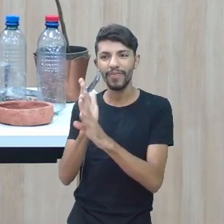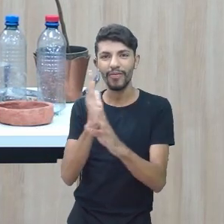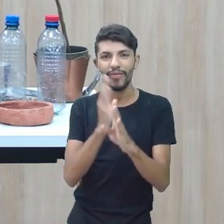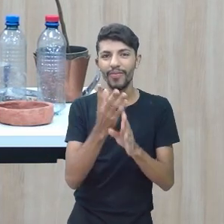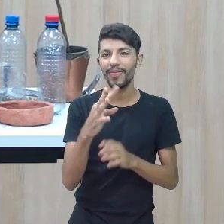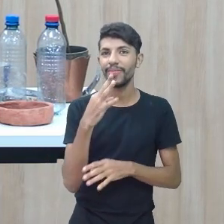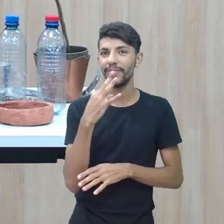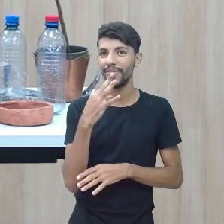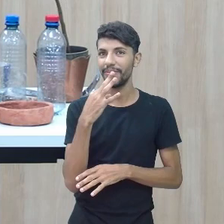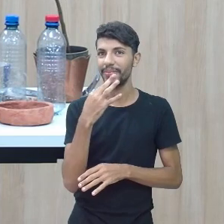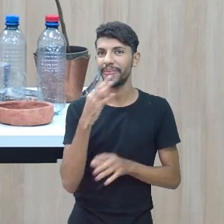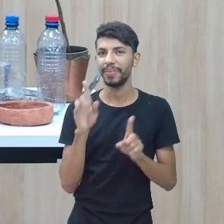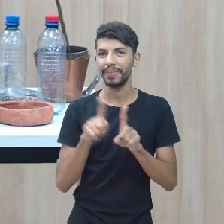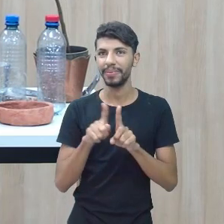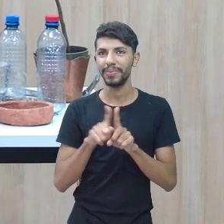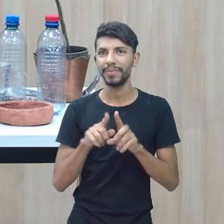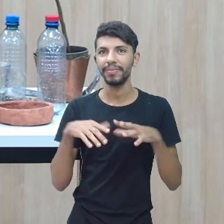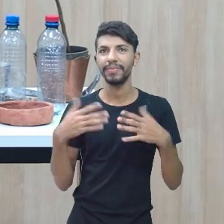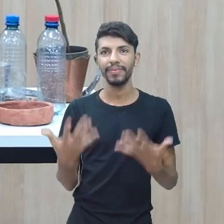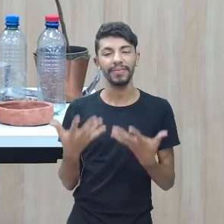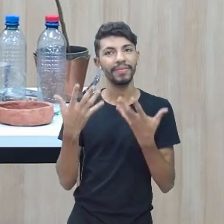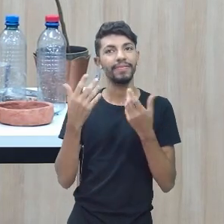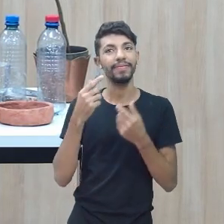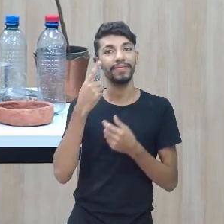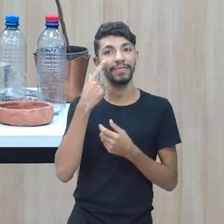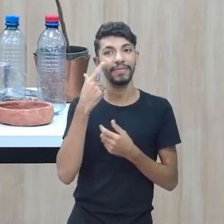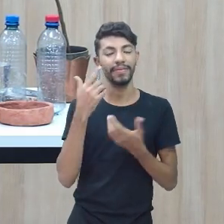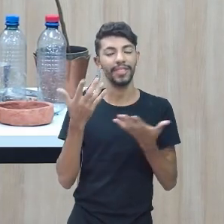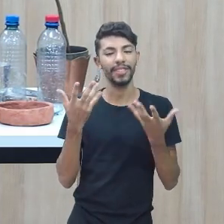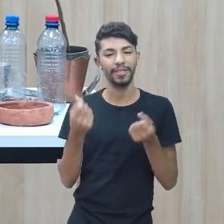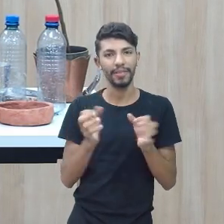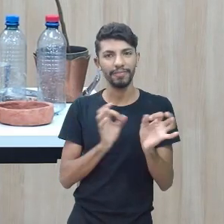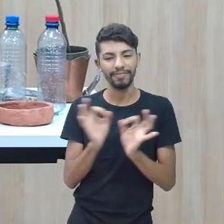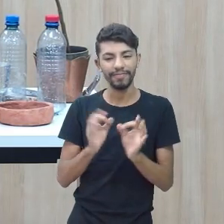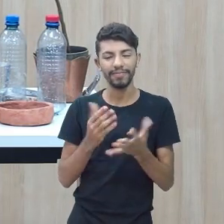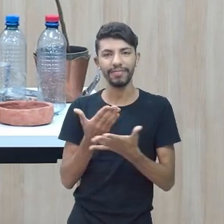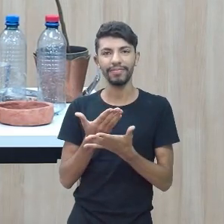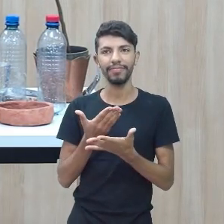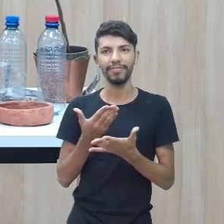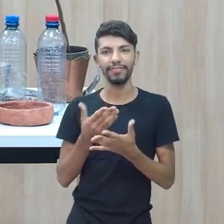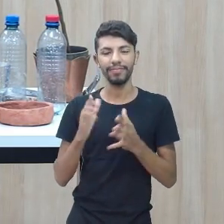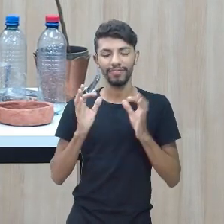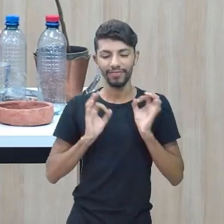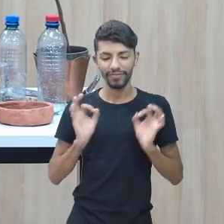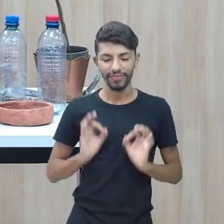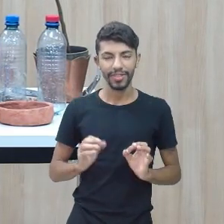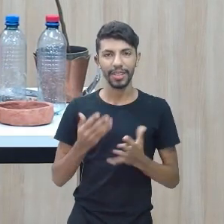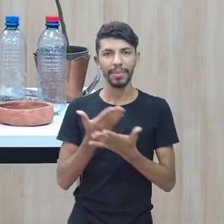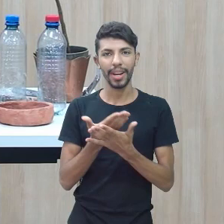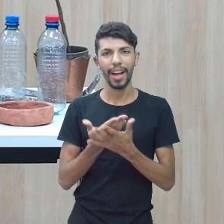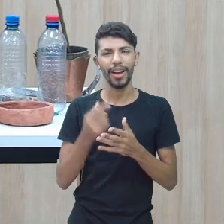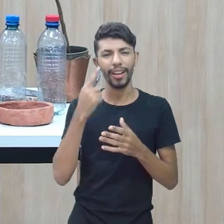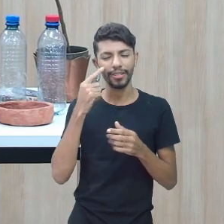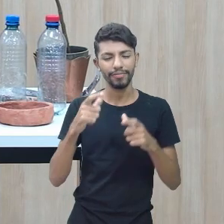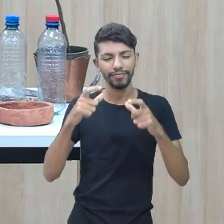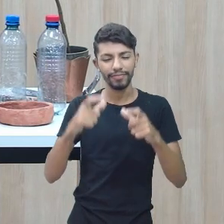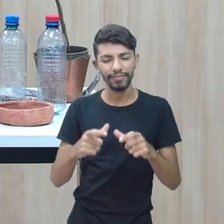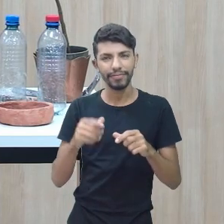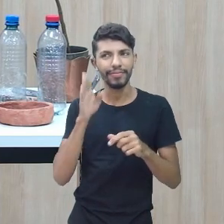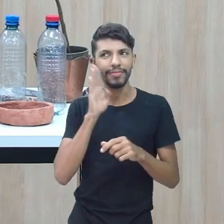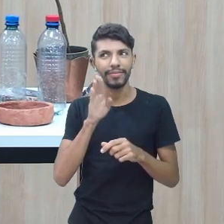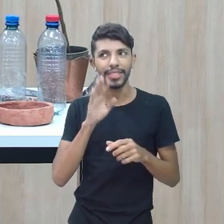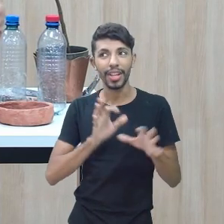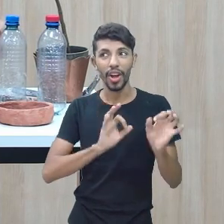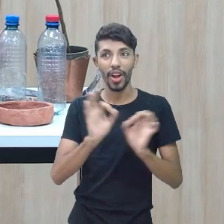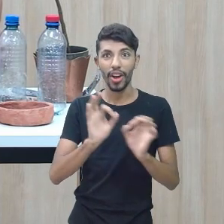conhecer. Então, vamos nos preparar para a aula. Arruma um lugar aí bem legal, providencia aí